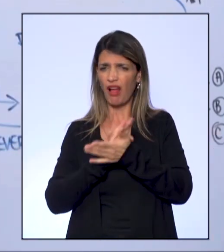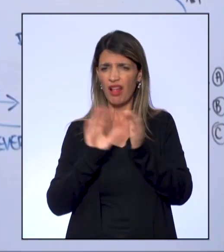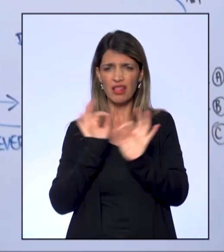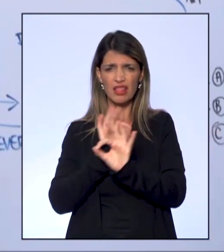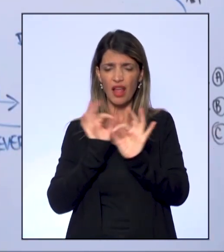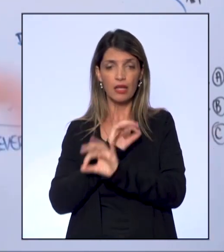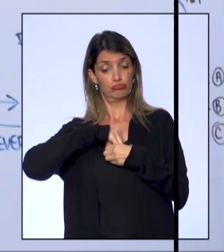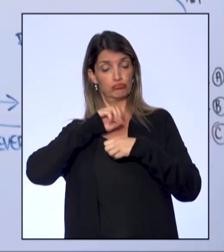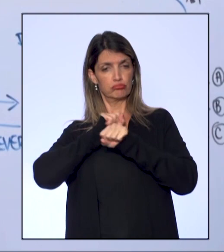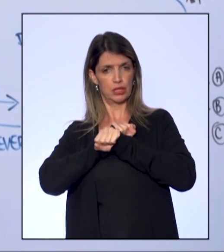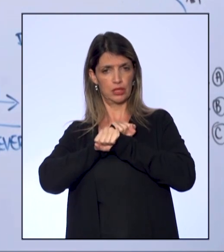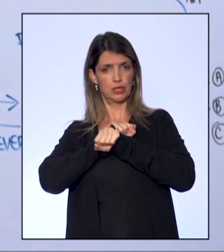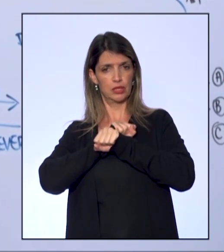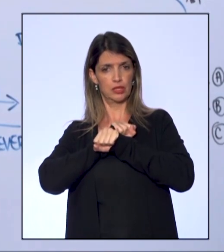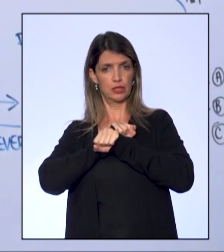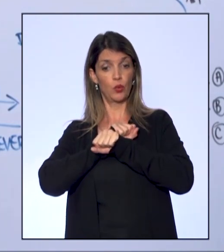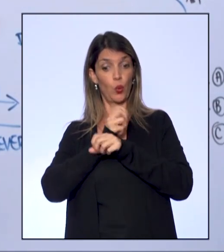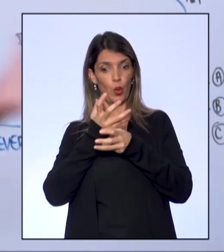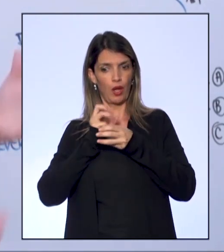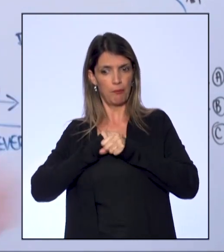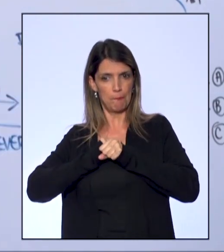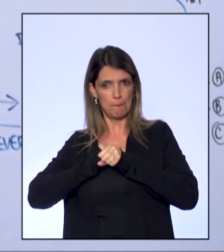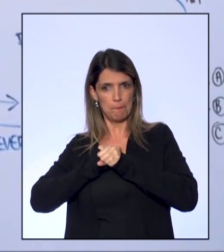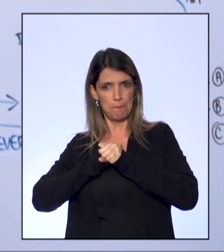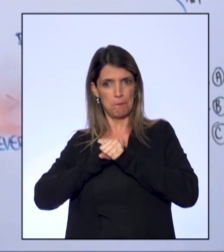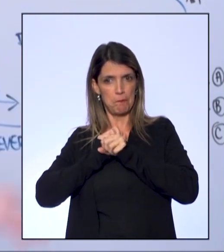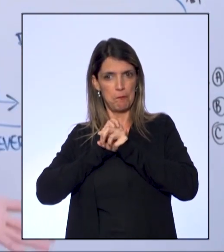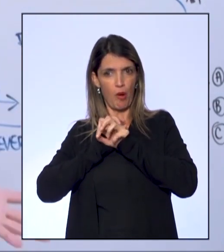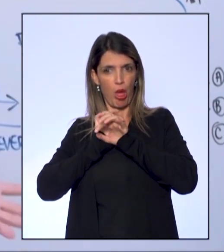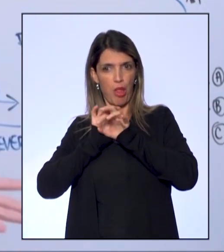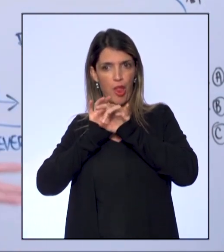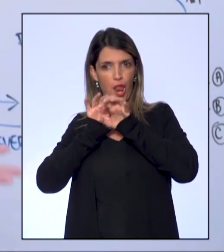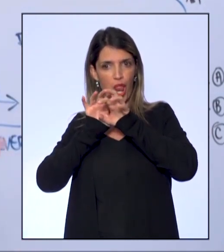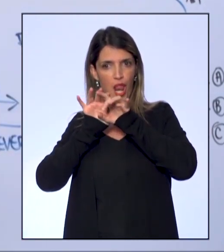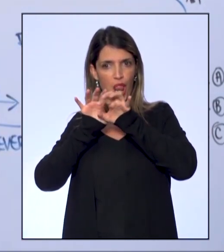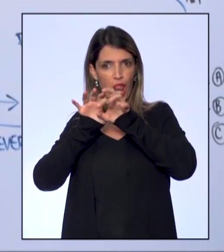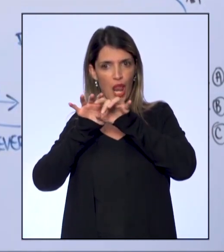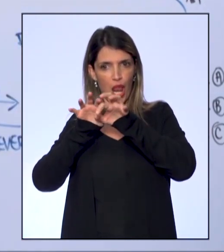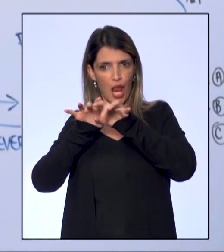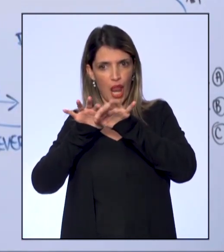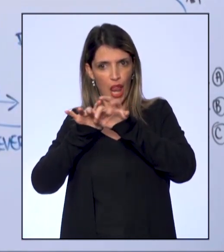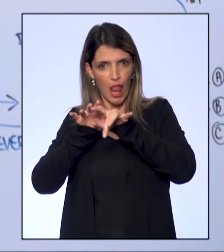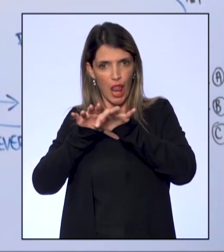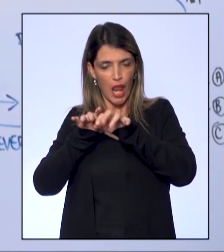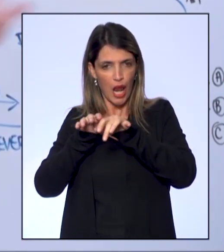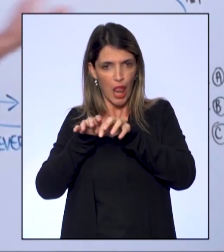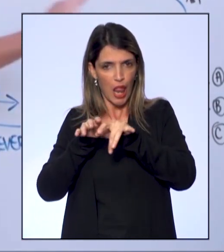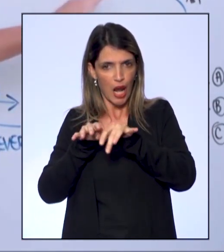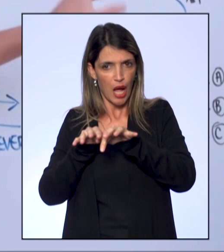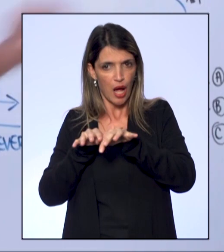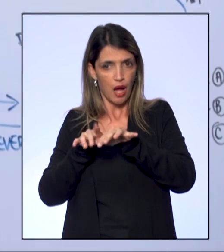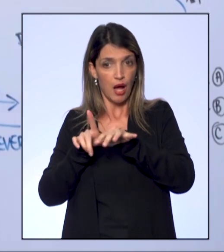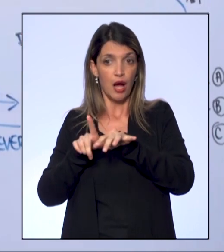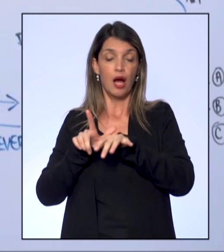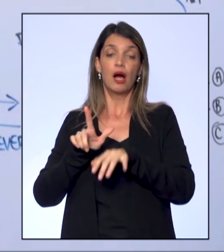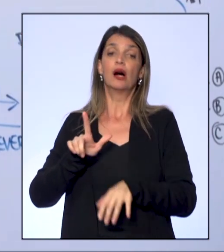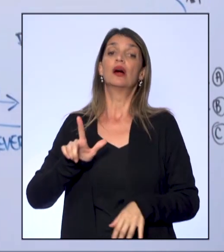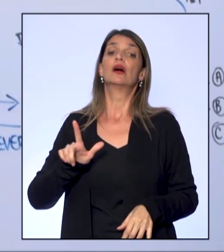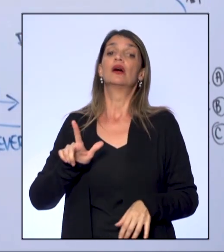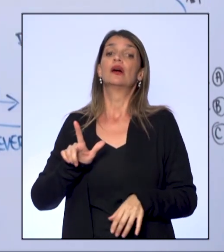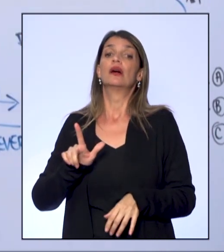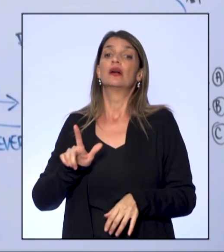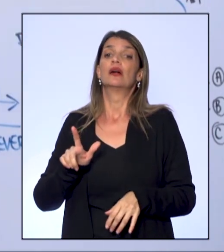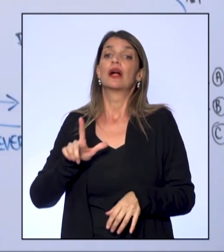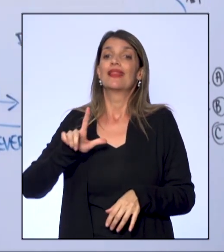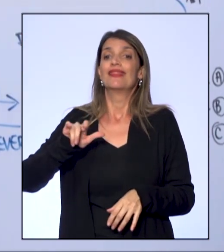Por que isso acontece? Quando ele quer começar a se replicar, começar a invadir outras células do teu corpo, por indução, ele vai para